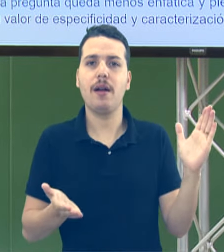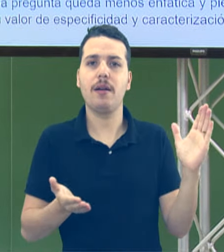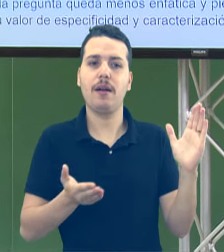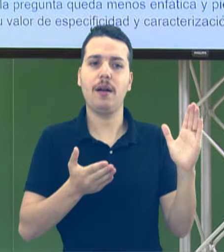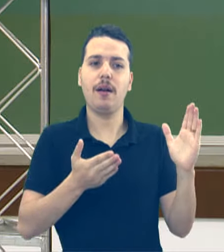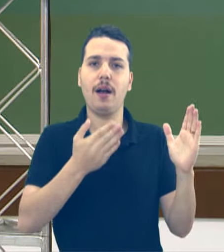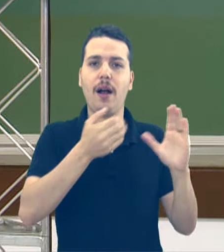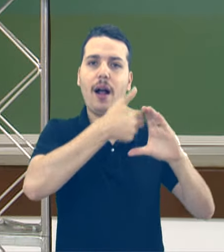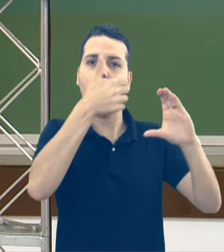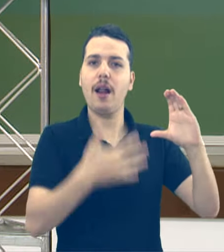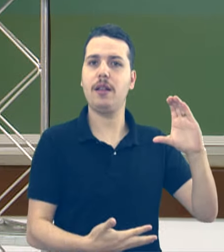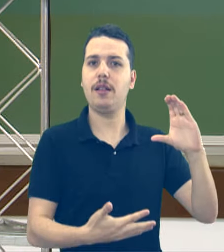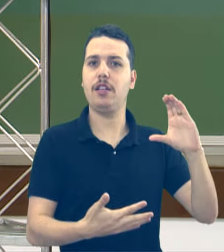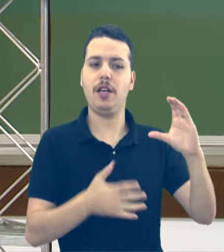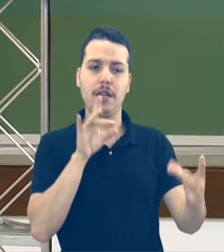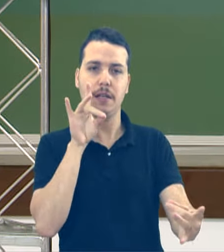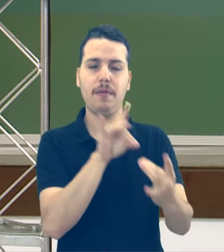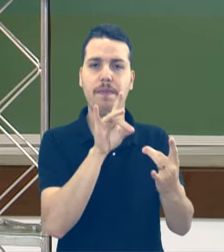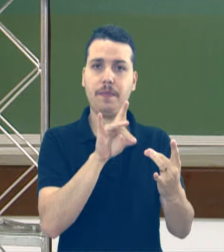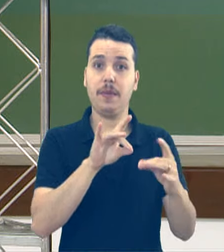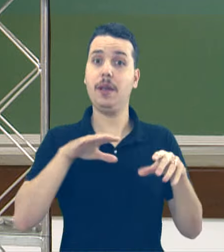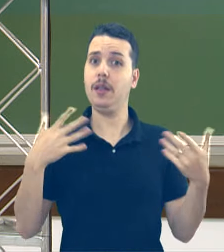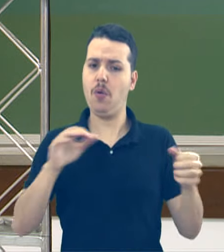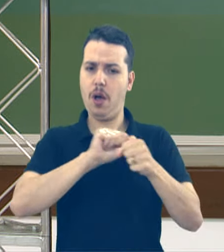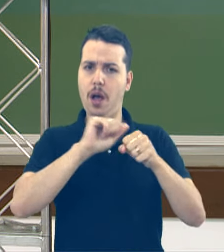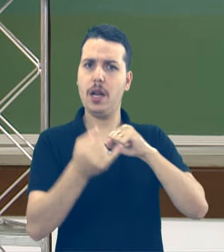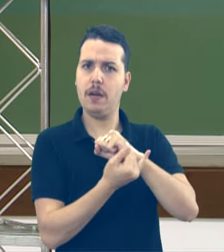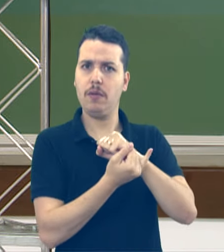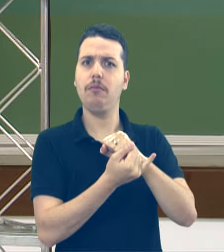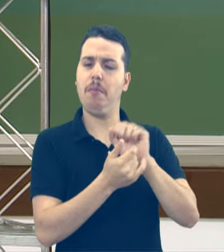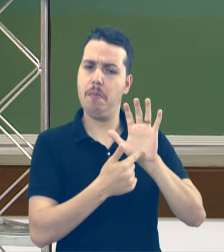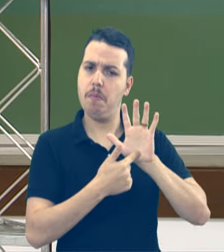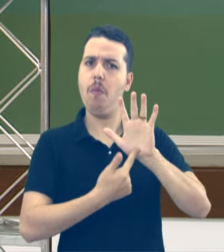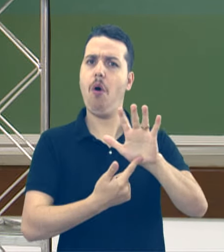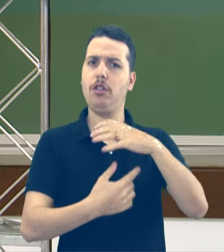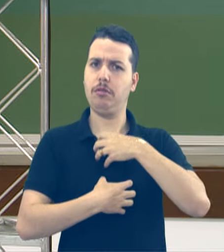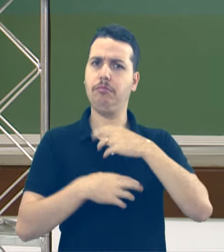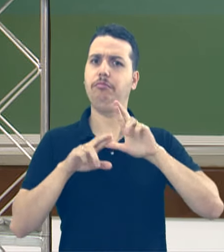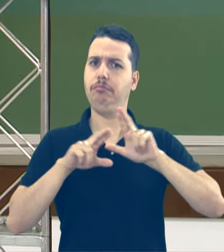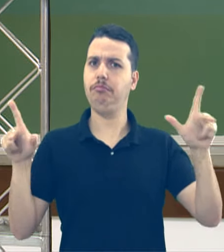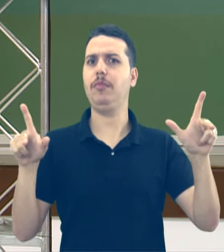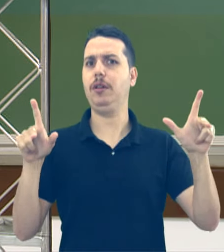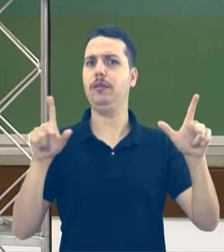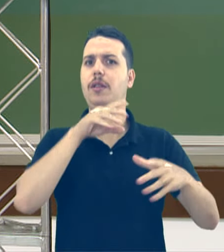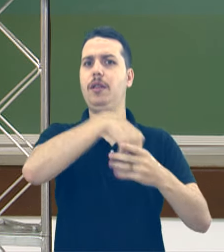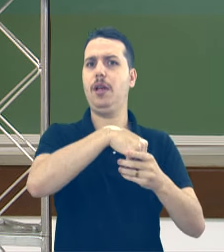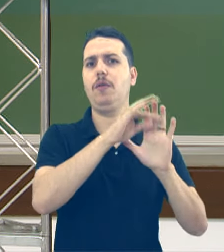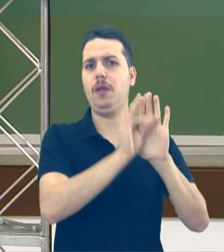os adjetivos, eles fazem sim grande diferença dentro de um texto.